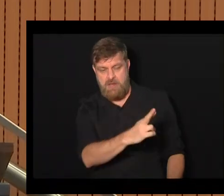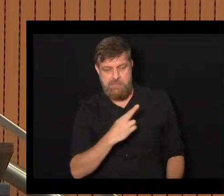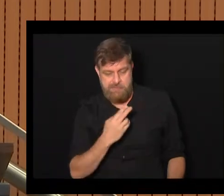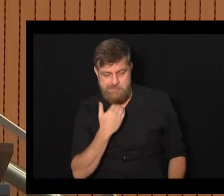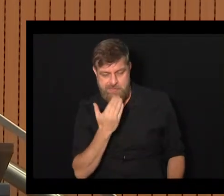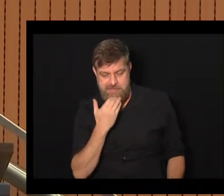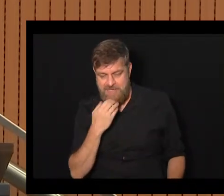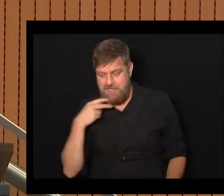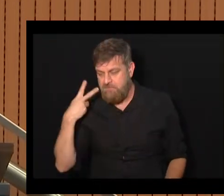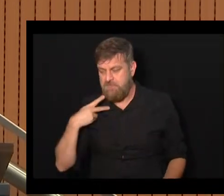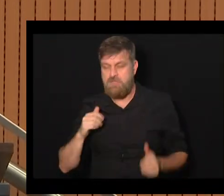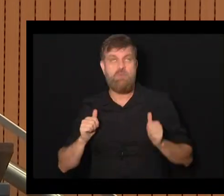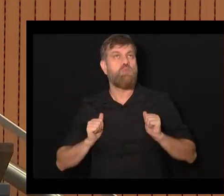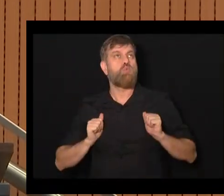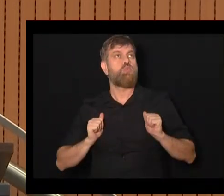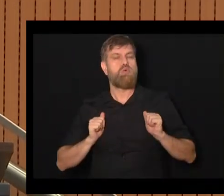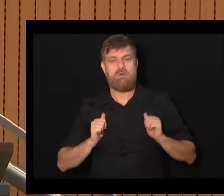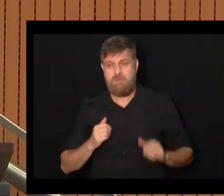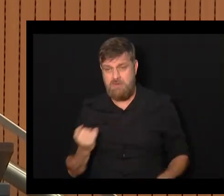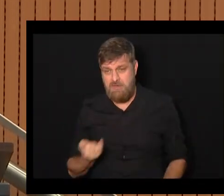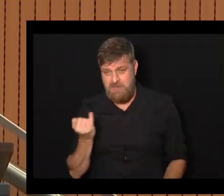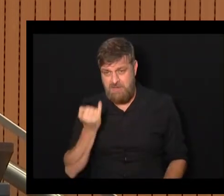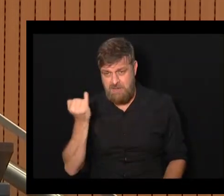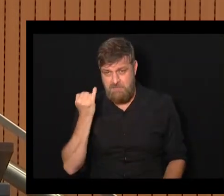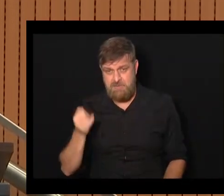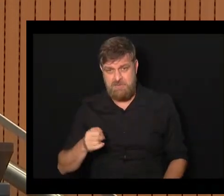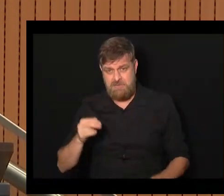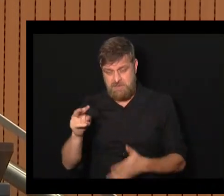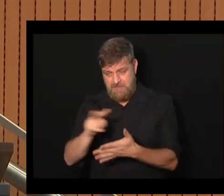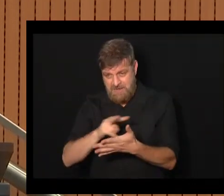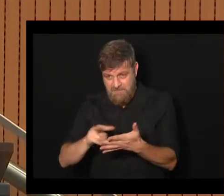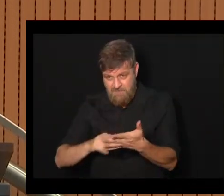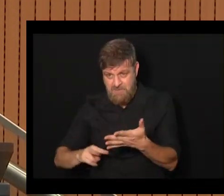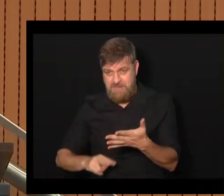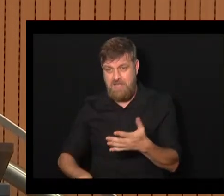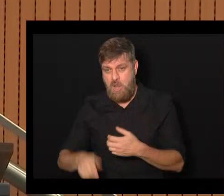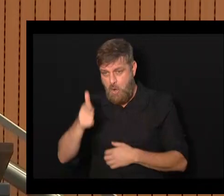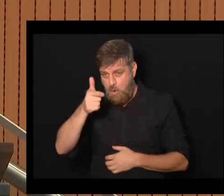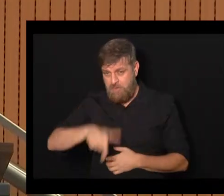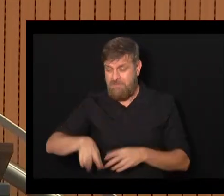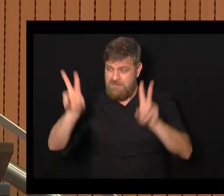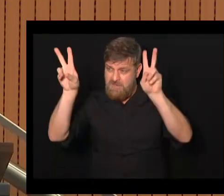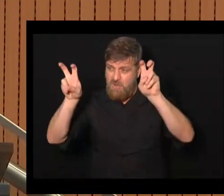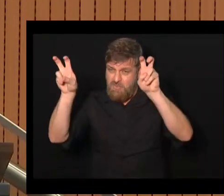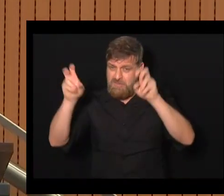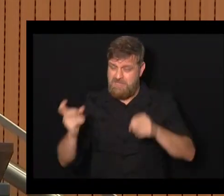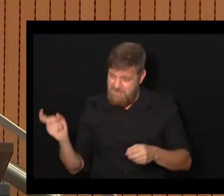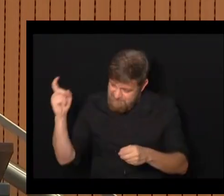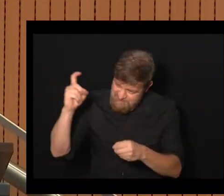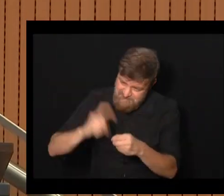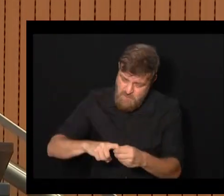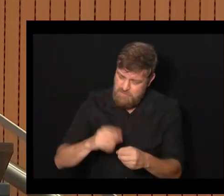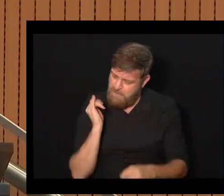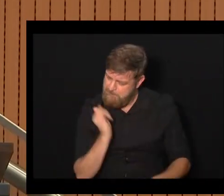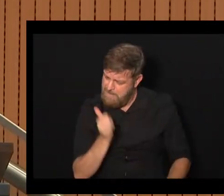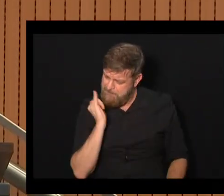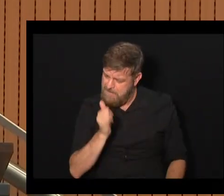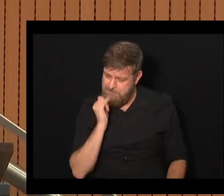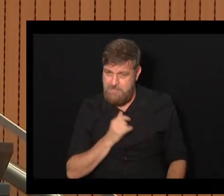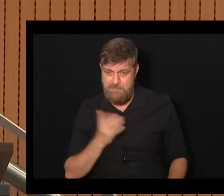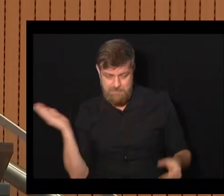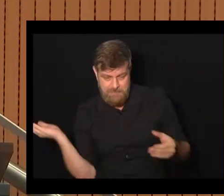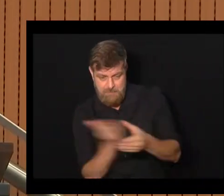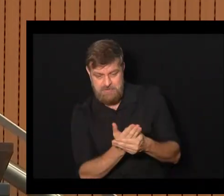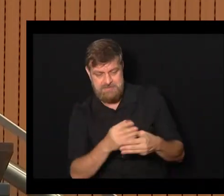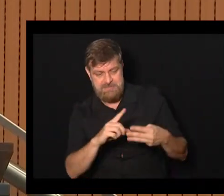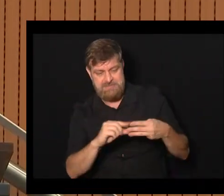assinaturas necessárias. Mas é importante que eu leia novamente, trouxe à tona novamente aqui a CPI da INDEC,